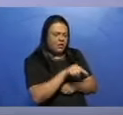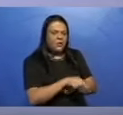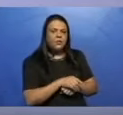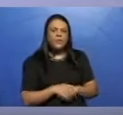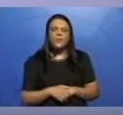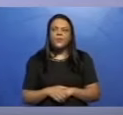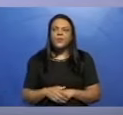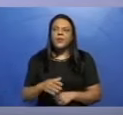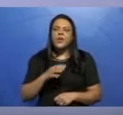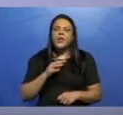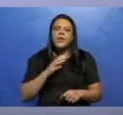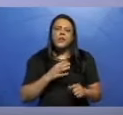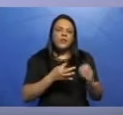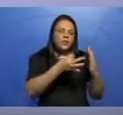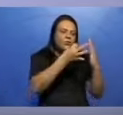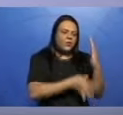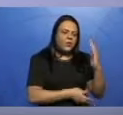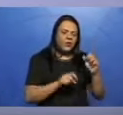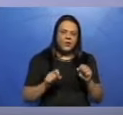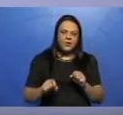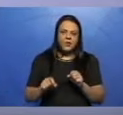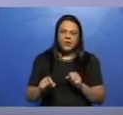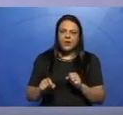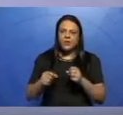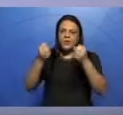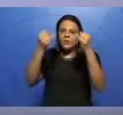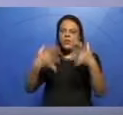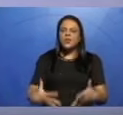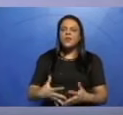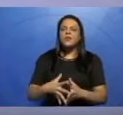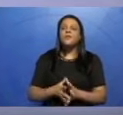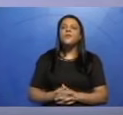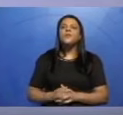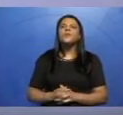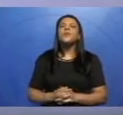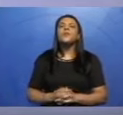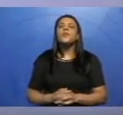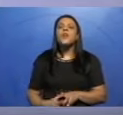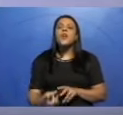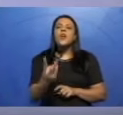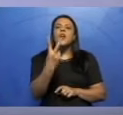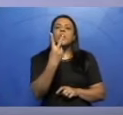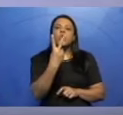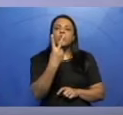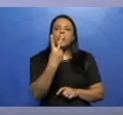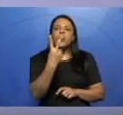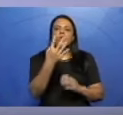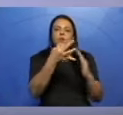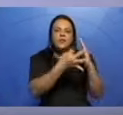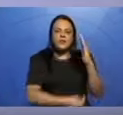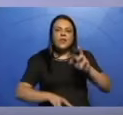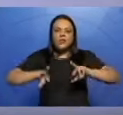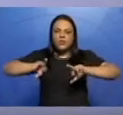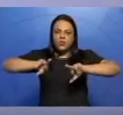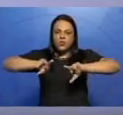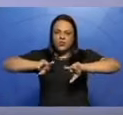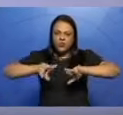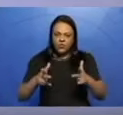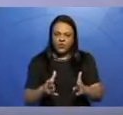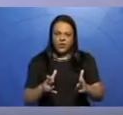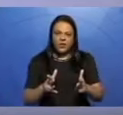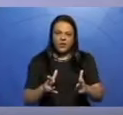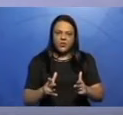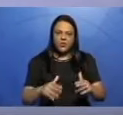Aqui eu tenho um texto e logo abaixo eu vou ler um outro texto. Os dois textos são distintos, diferentes, e nós vamos ver a abordagem de cada